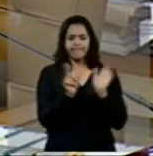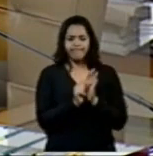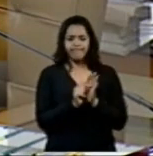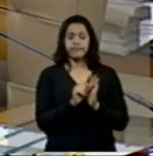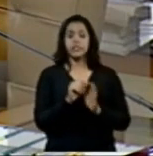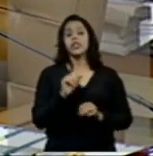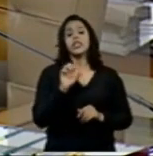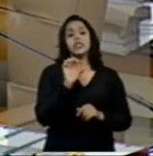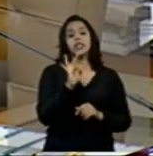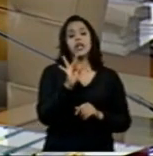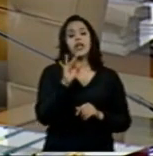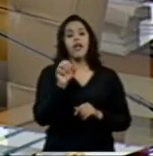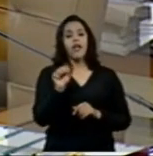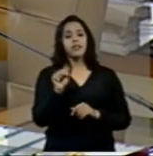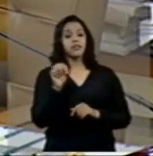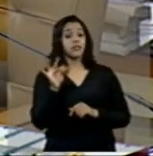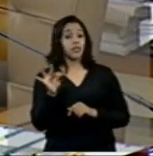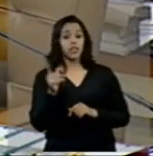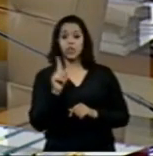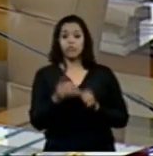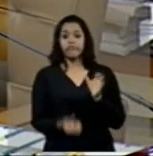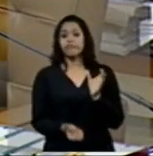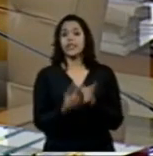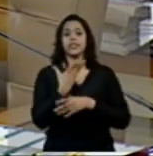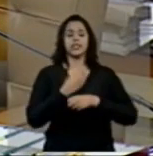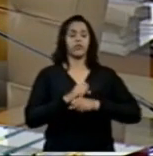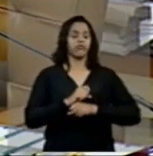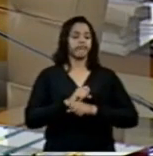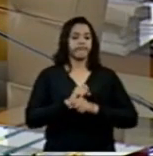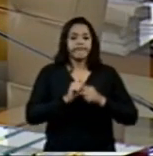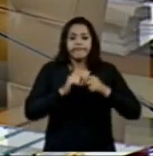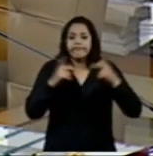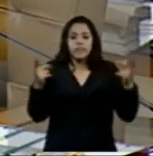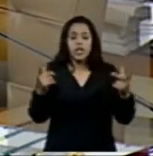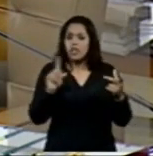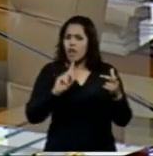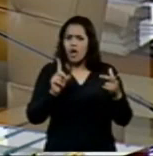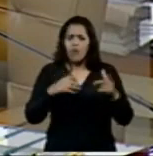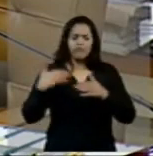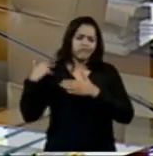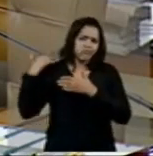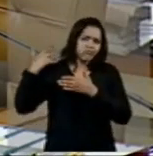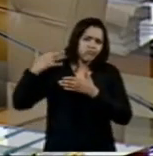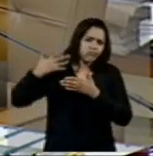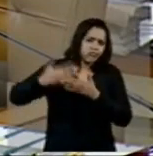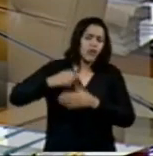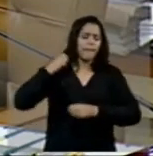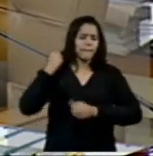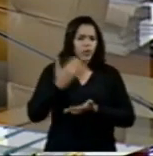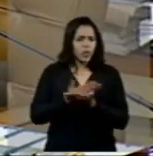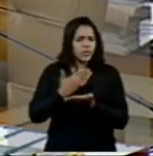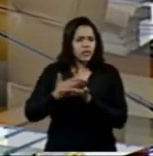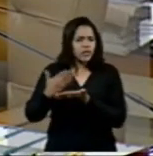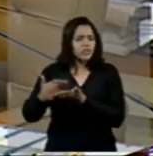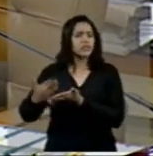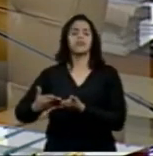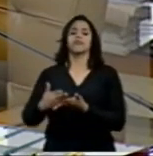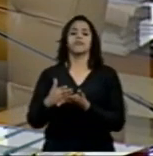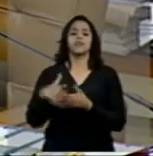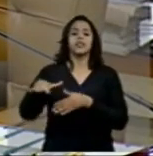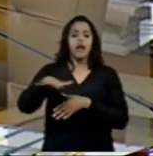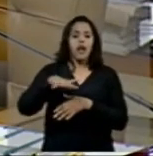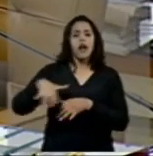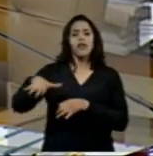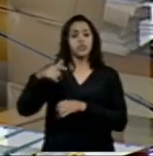TST não nasceu de geração espontânea. É o resultado de um longo processo de consolidação da